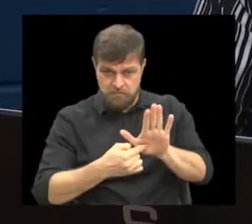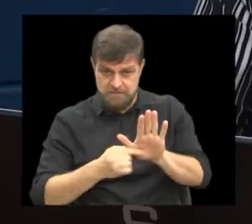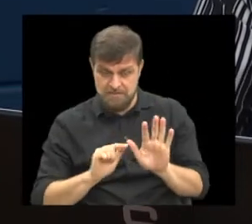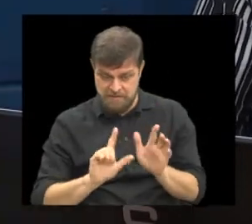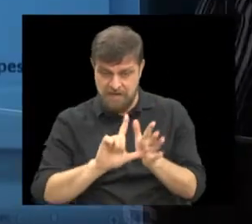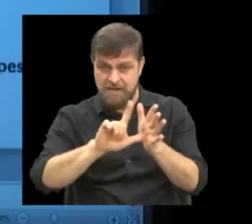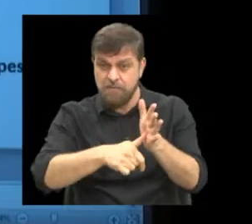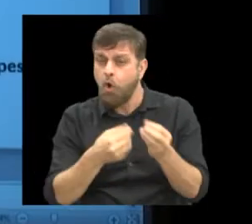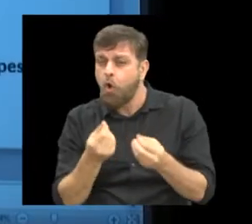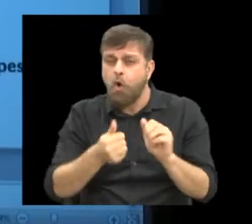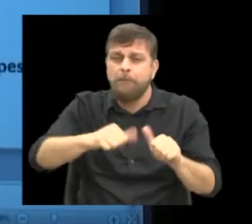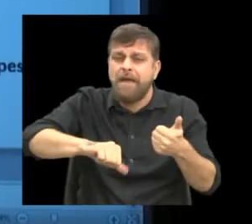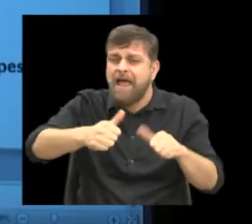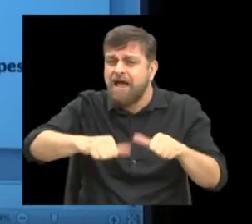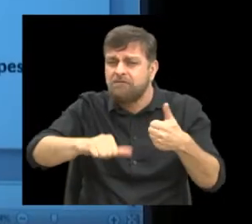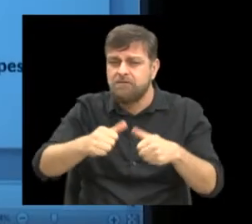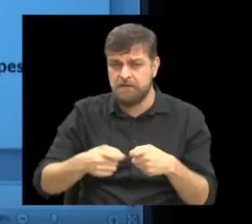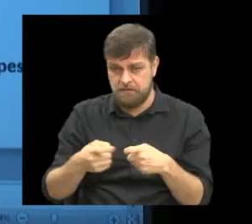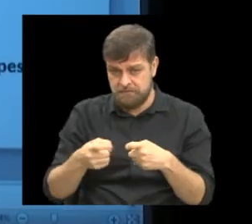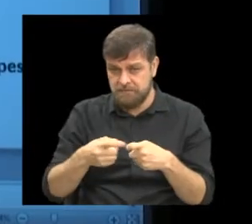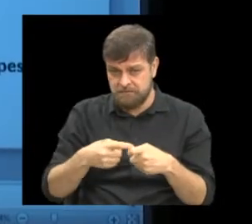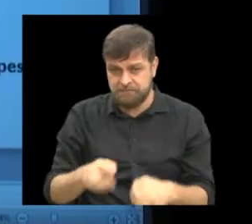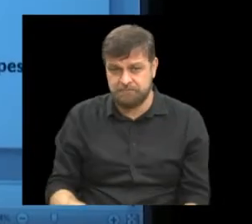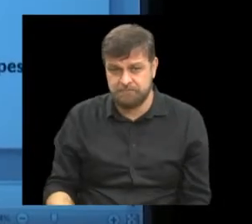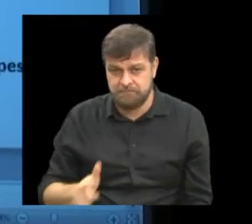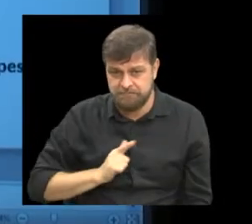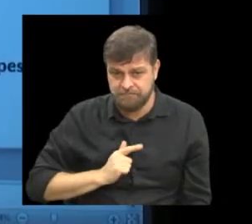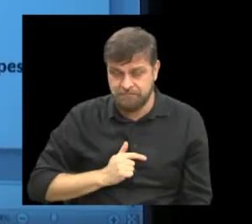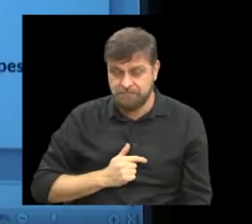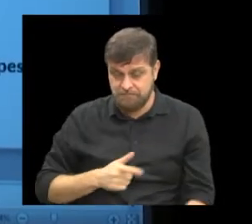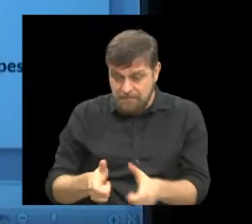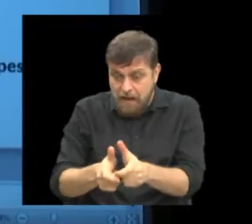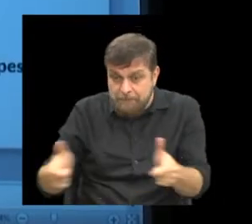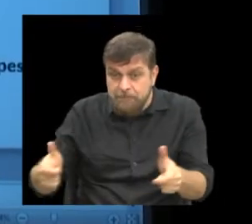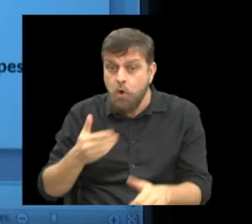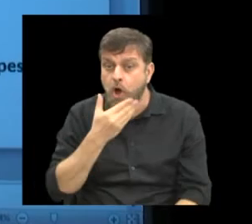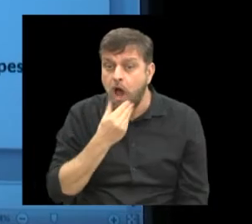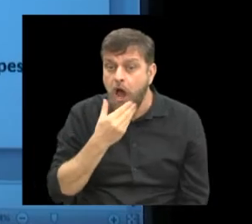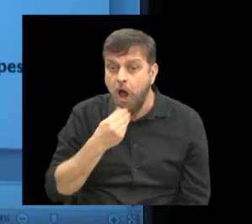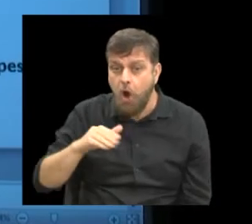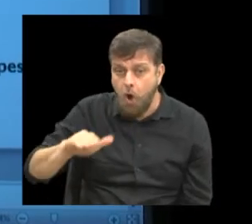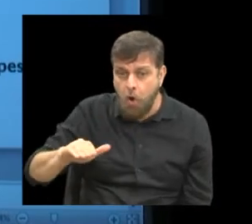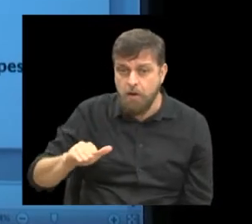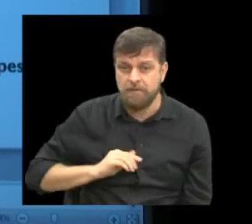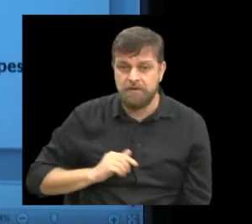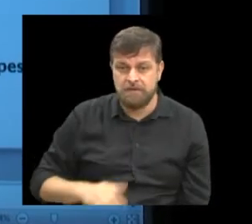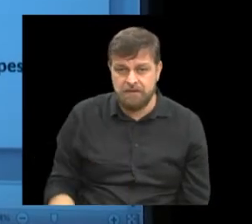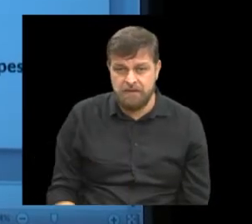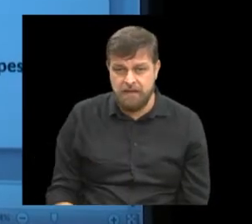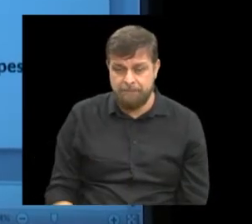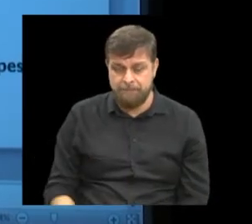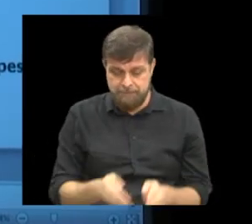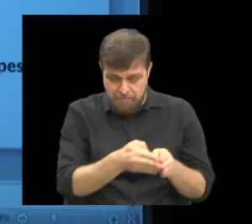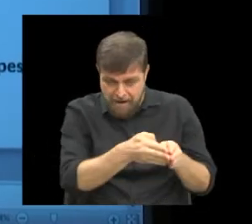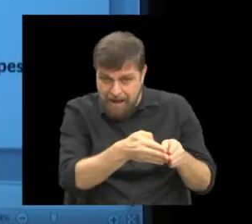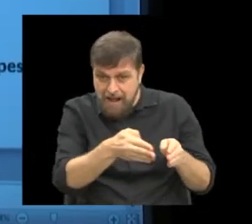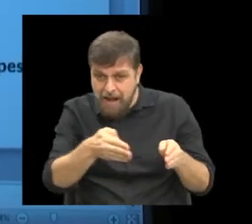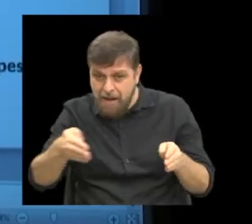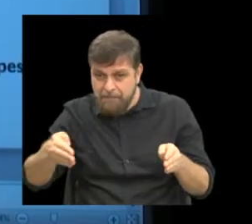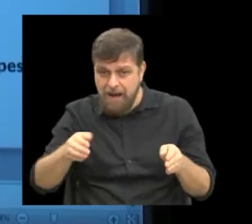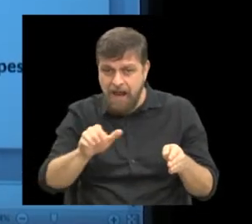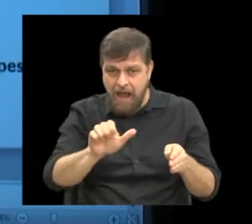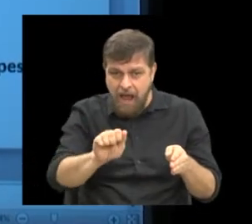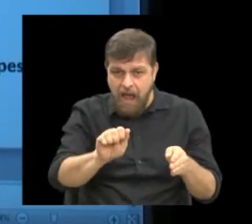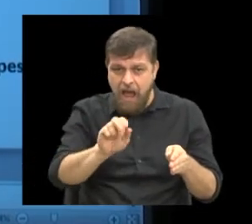frente, tá? É predominantemente nos meninos, e o termo correto é transtorno do espectro do autismo, ou